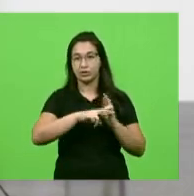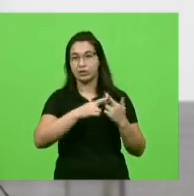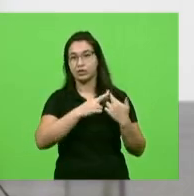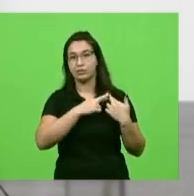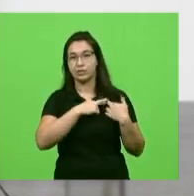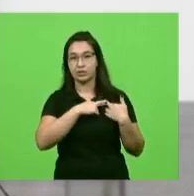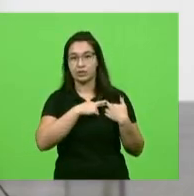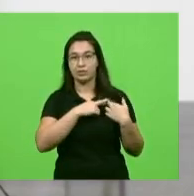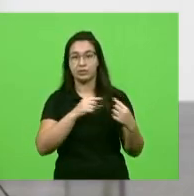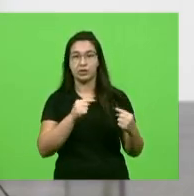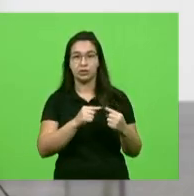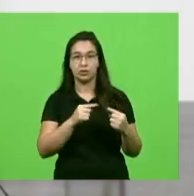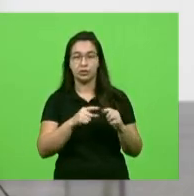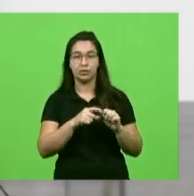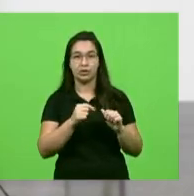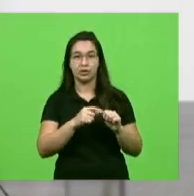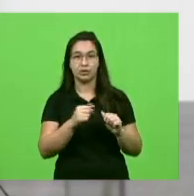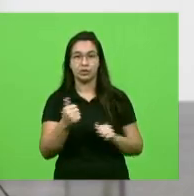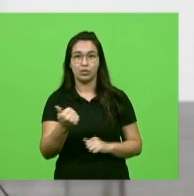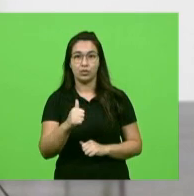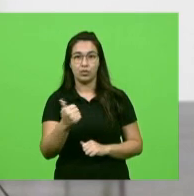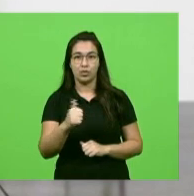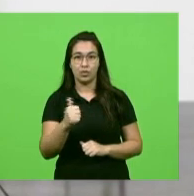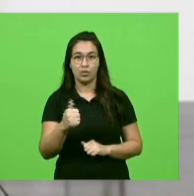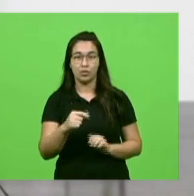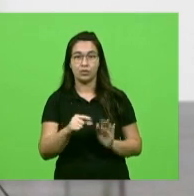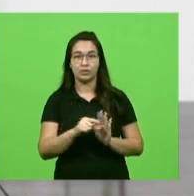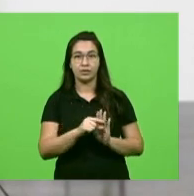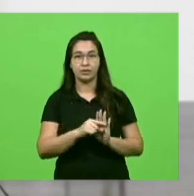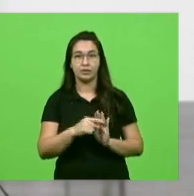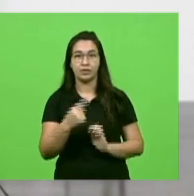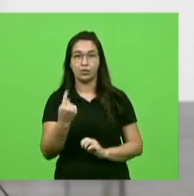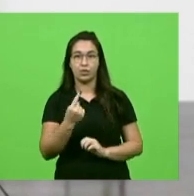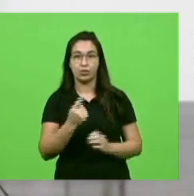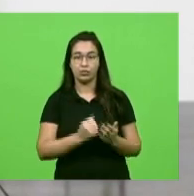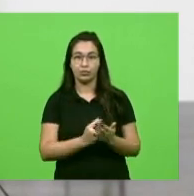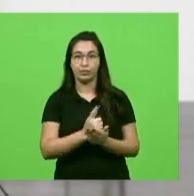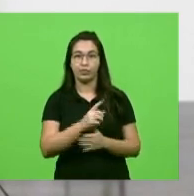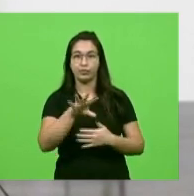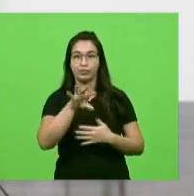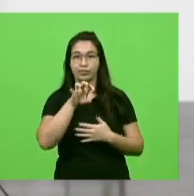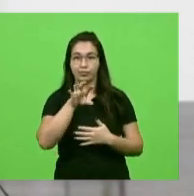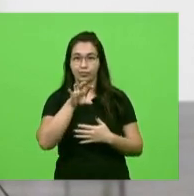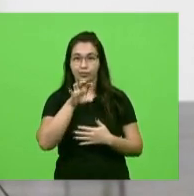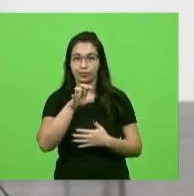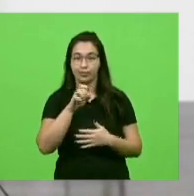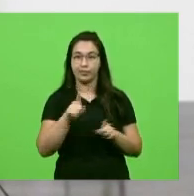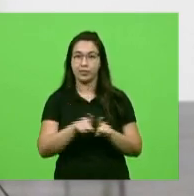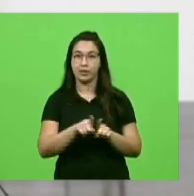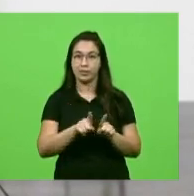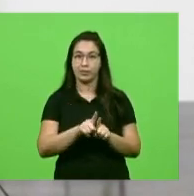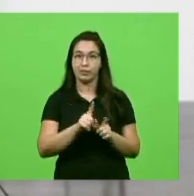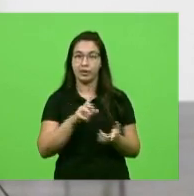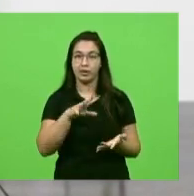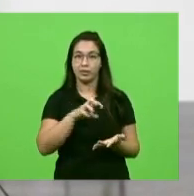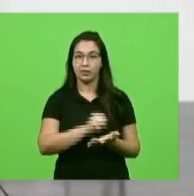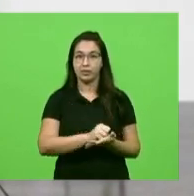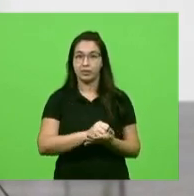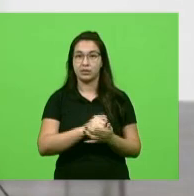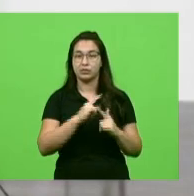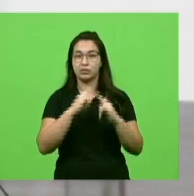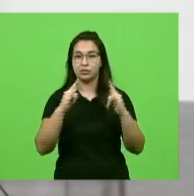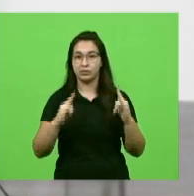previstos no artigo 11, item 1, aquisição dos respiradores e processo de contratação do hospital de campanha,